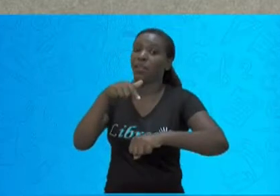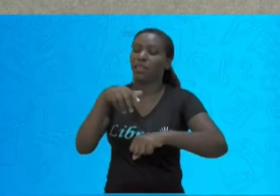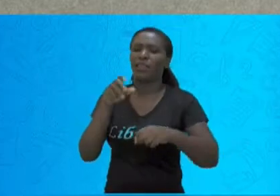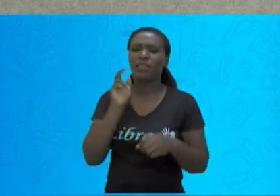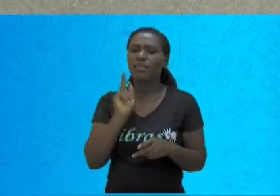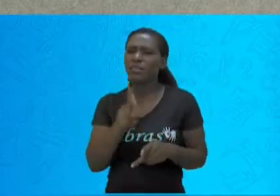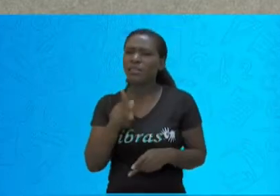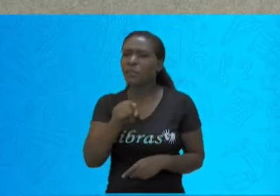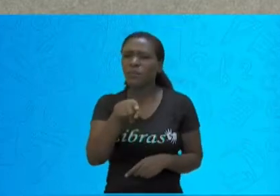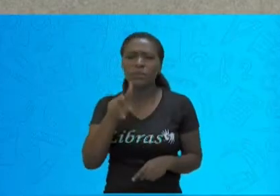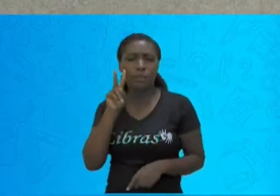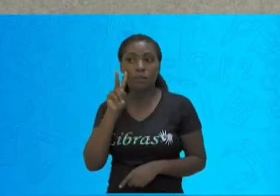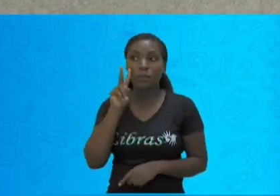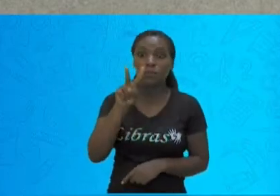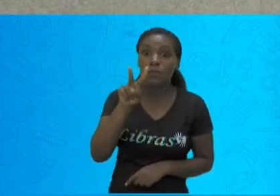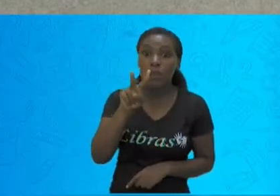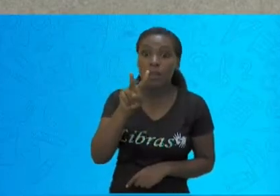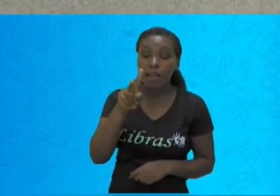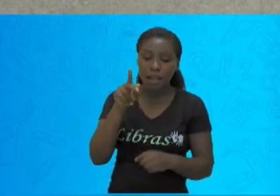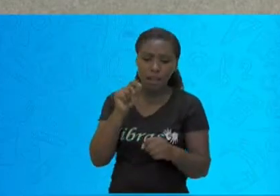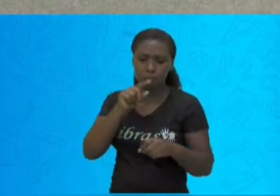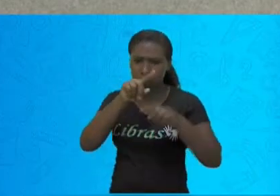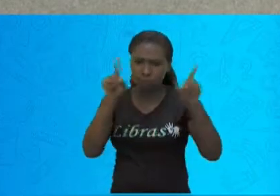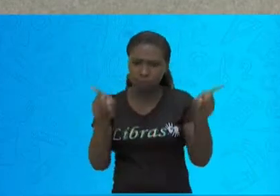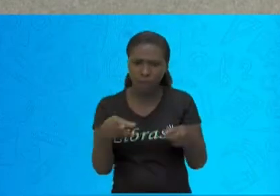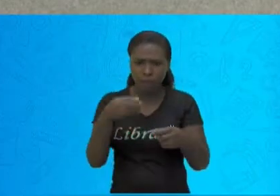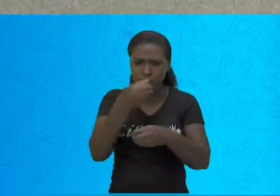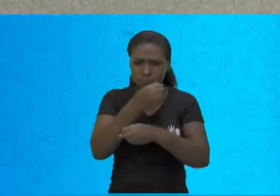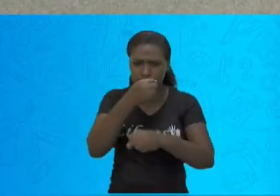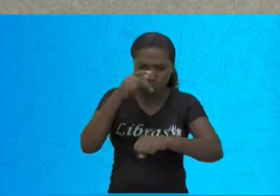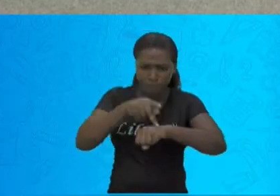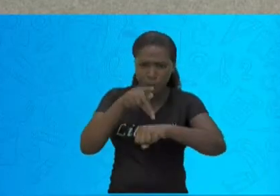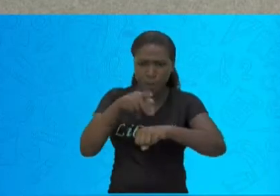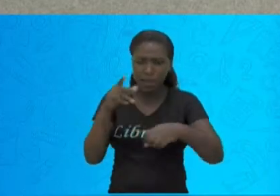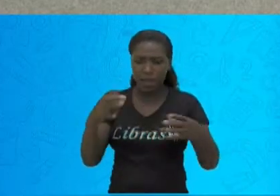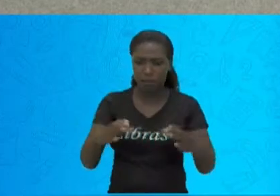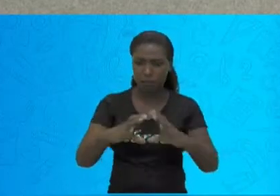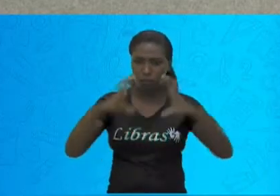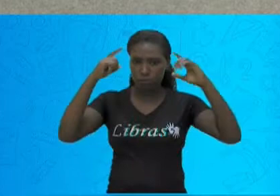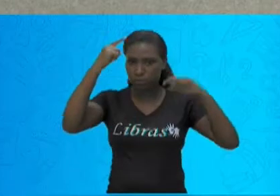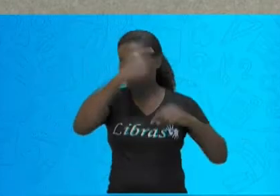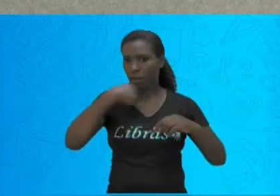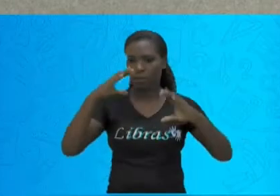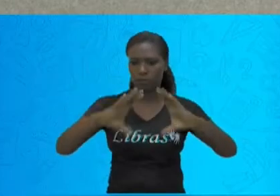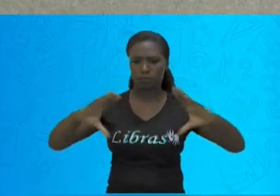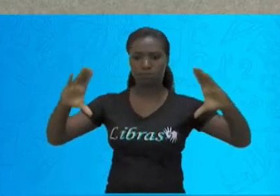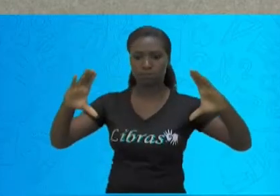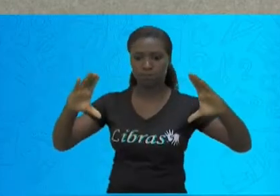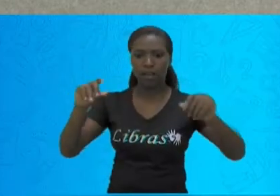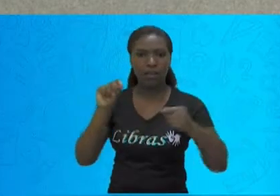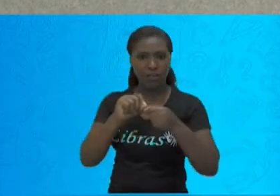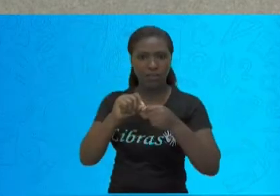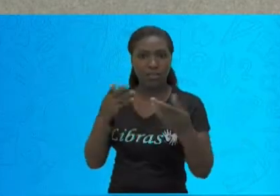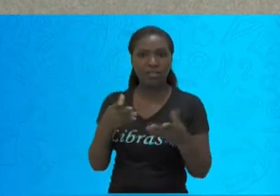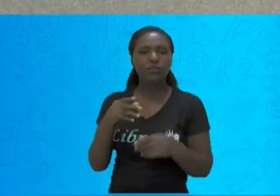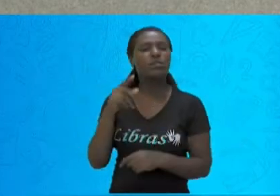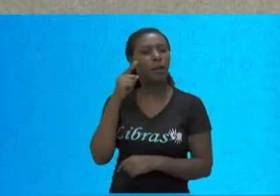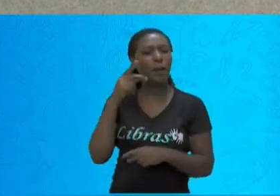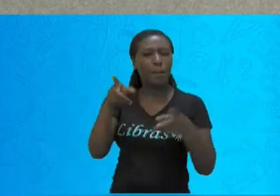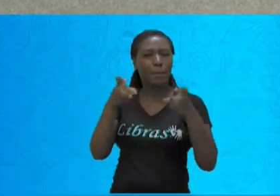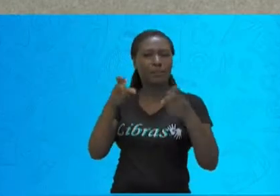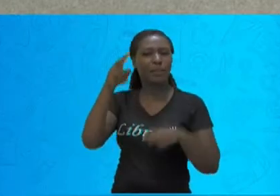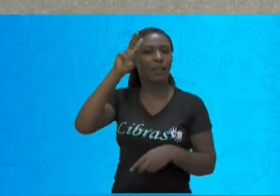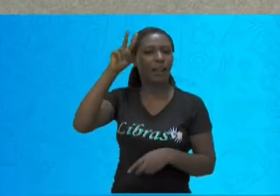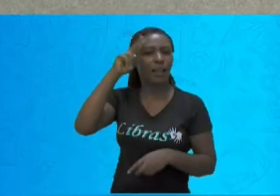uma conexão direta com os povos olmecas. Essa sociedade declinou a partir de 400 anos antes